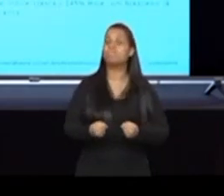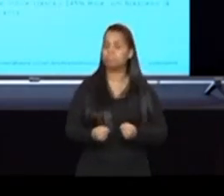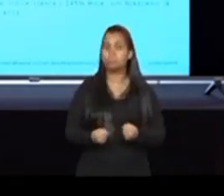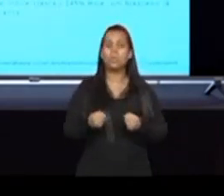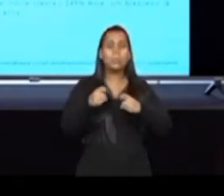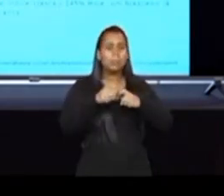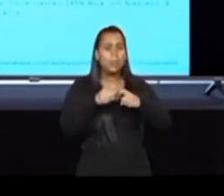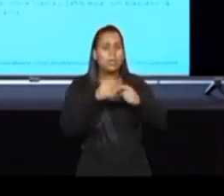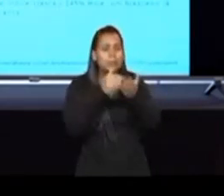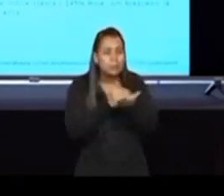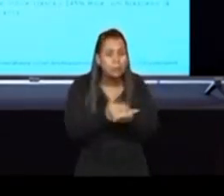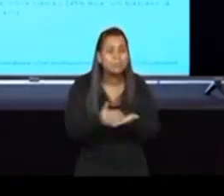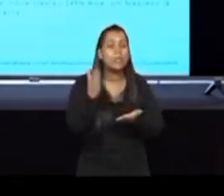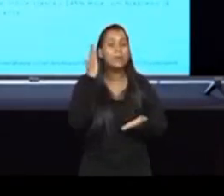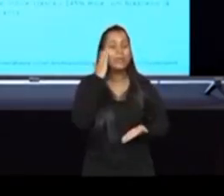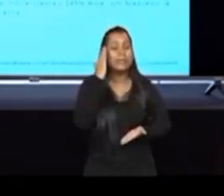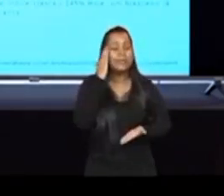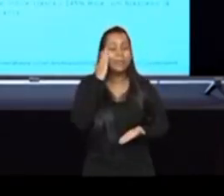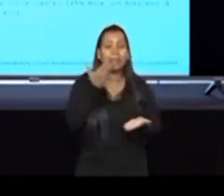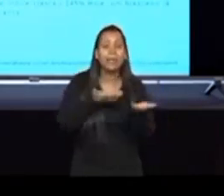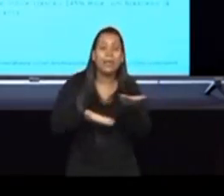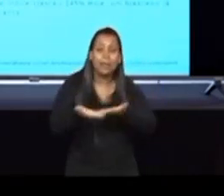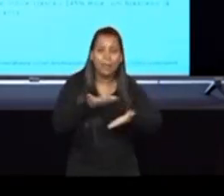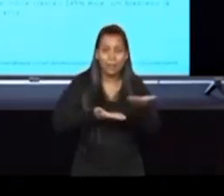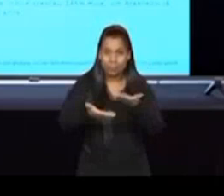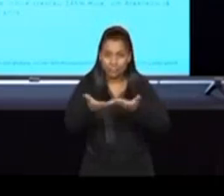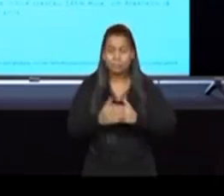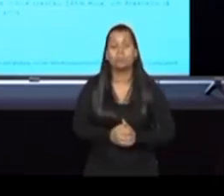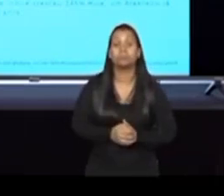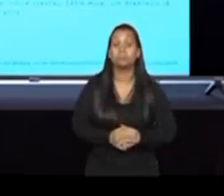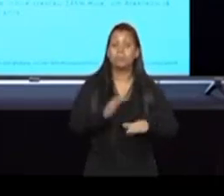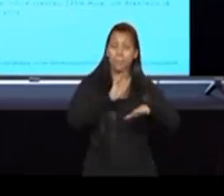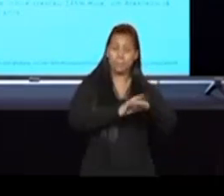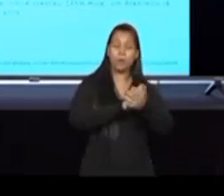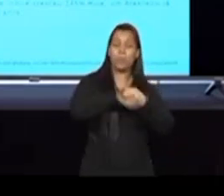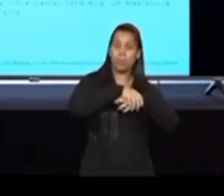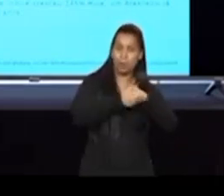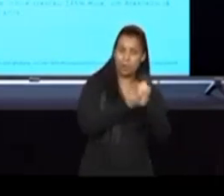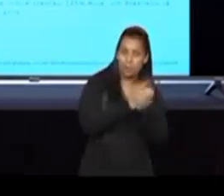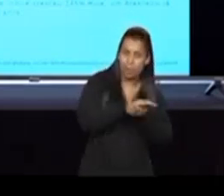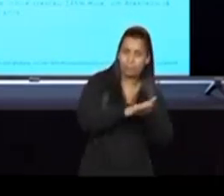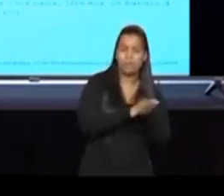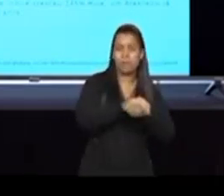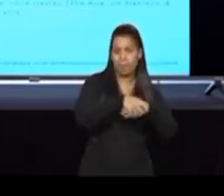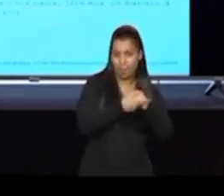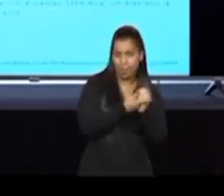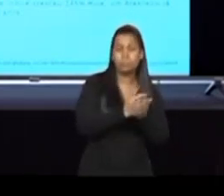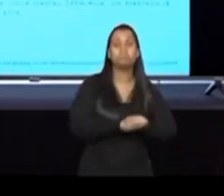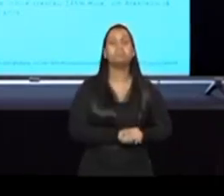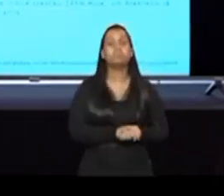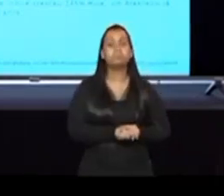primeiros médicos ali que começaram a entender a relação entre você lavar a mão numa solução com